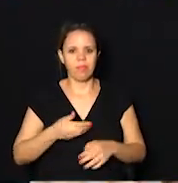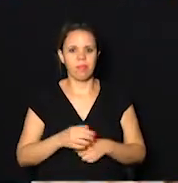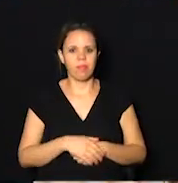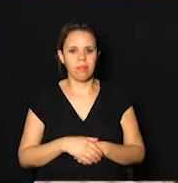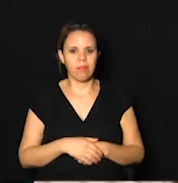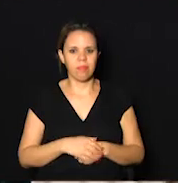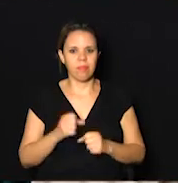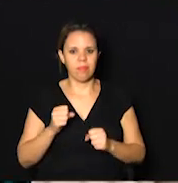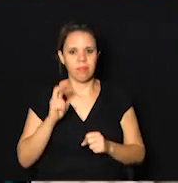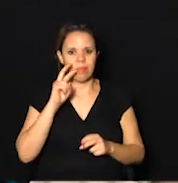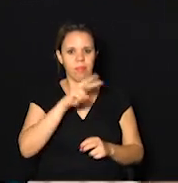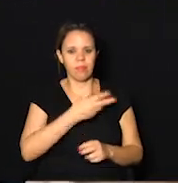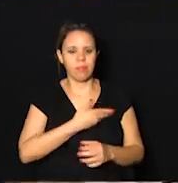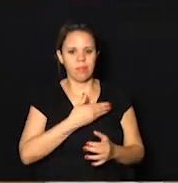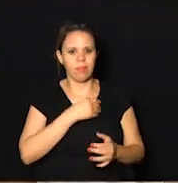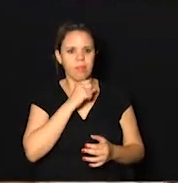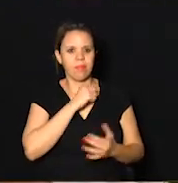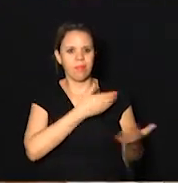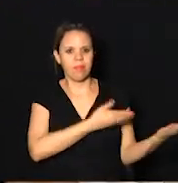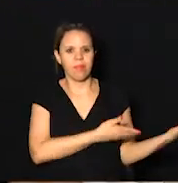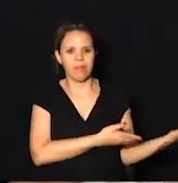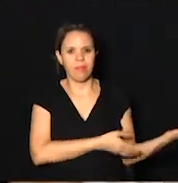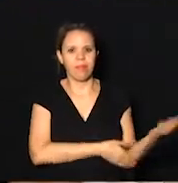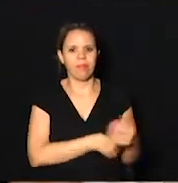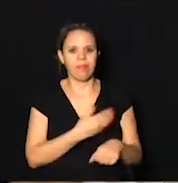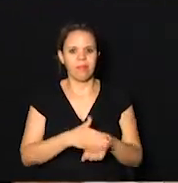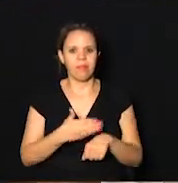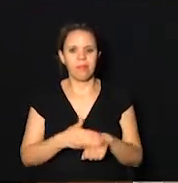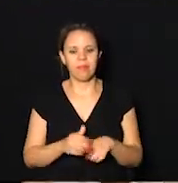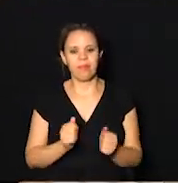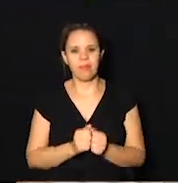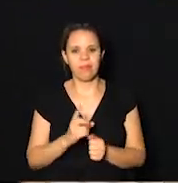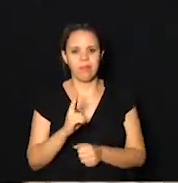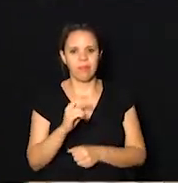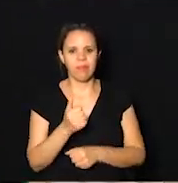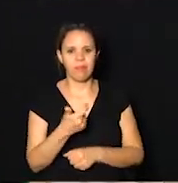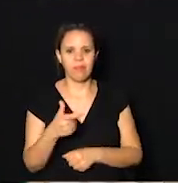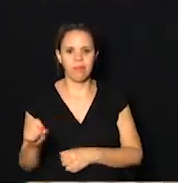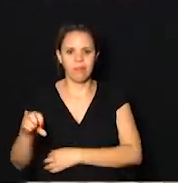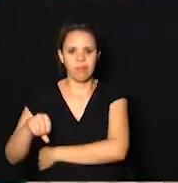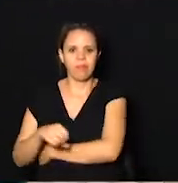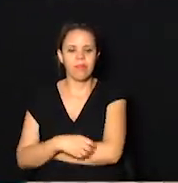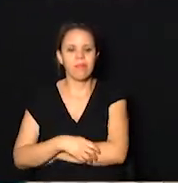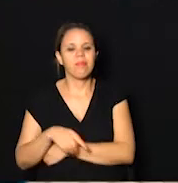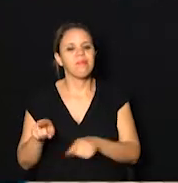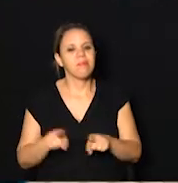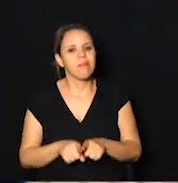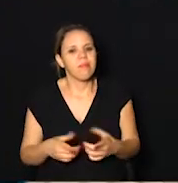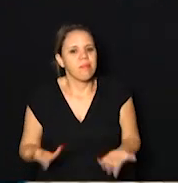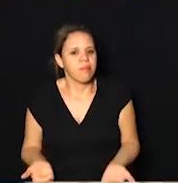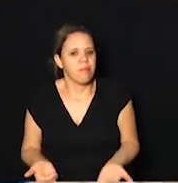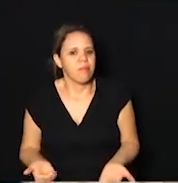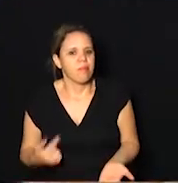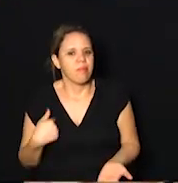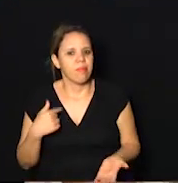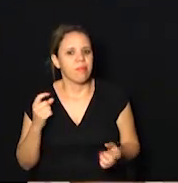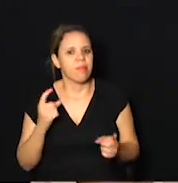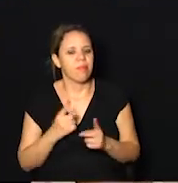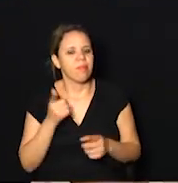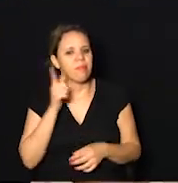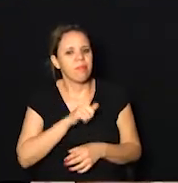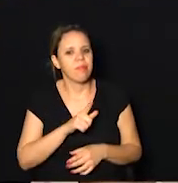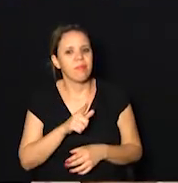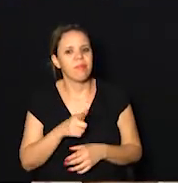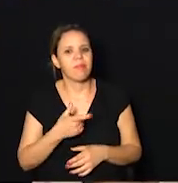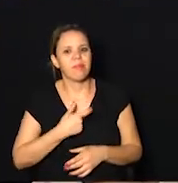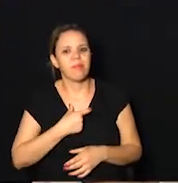amigos poder rever meu velhinho né que treinar o ver lá em 2010 2009 e ó onde a gente podia